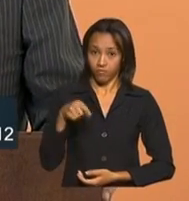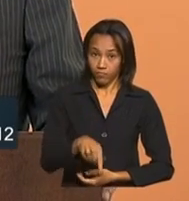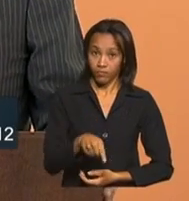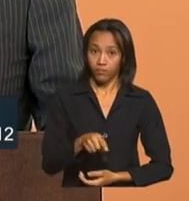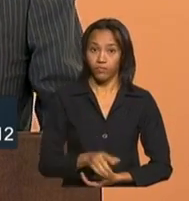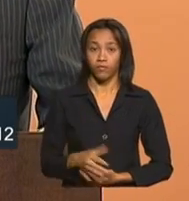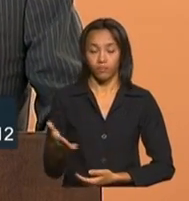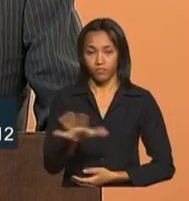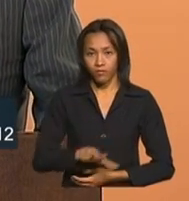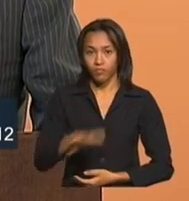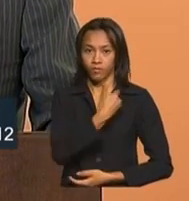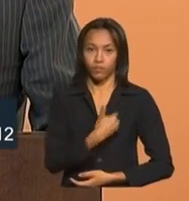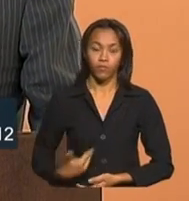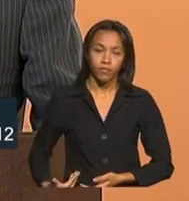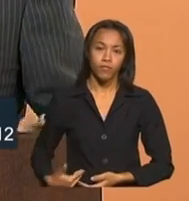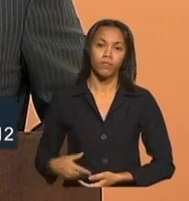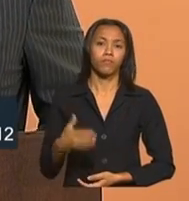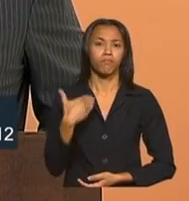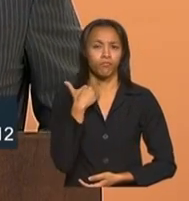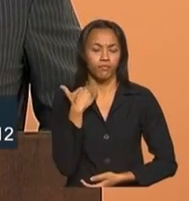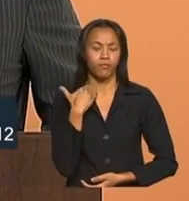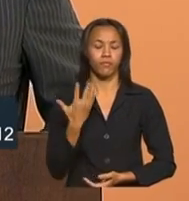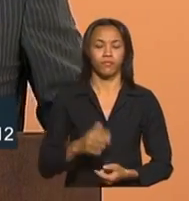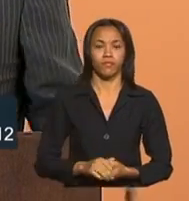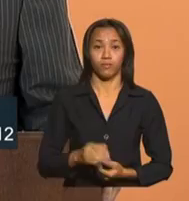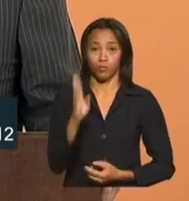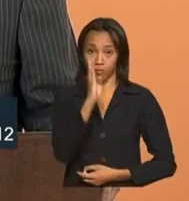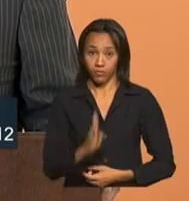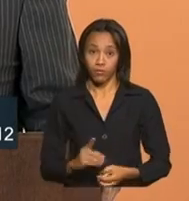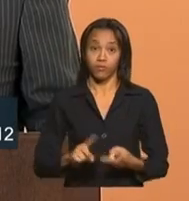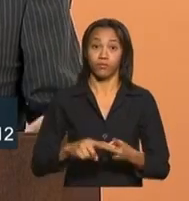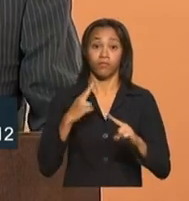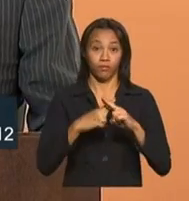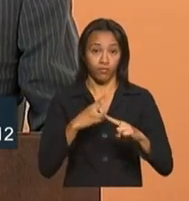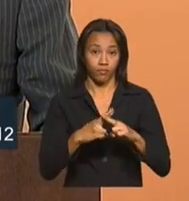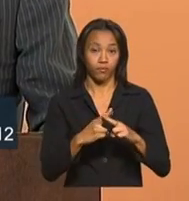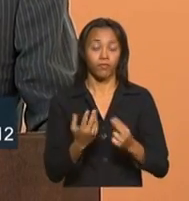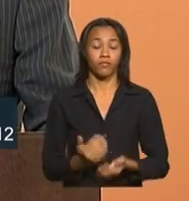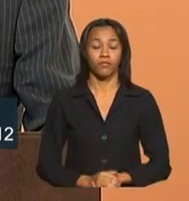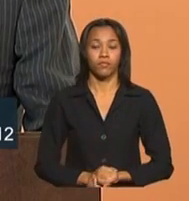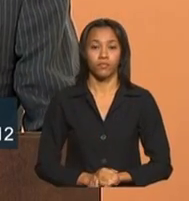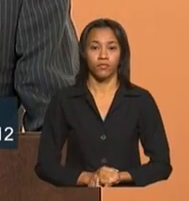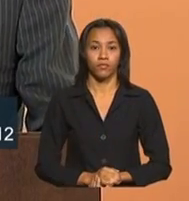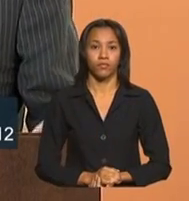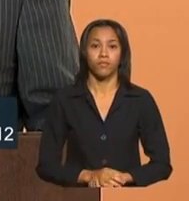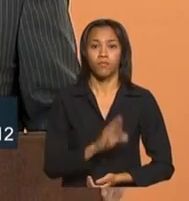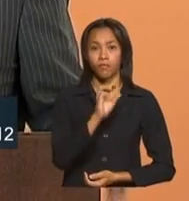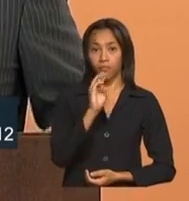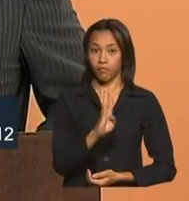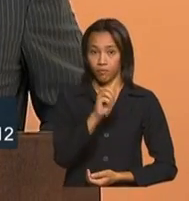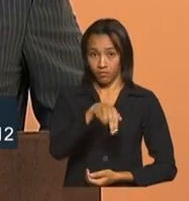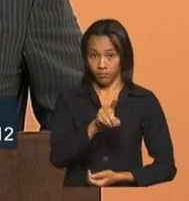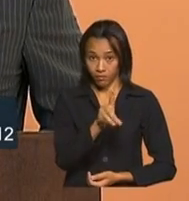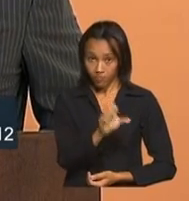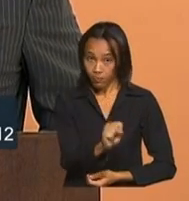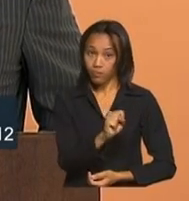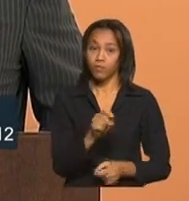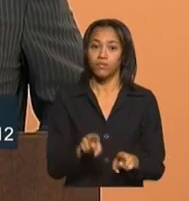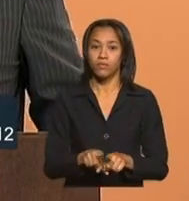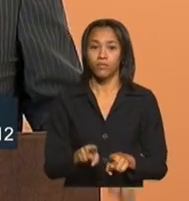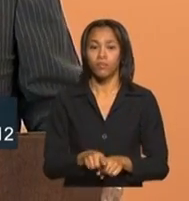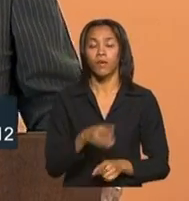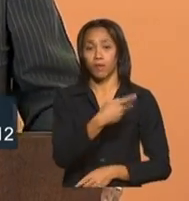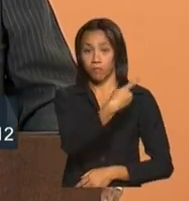aqui presentes, dos bancos, Banco do Brasil, Caixa Econômica, BNDES, cumprimentar a nossa presidenta